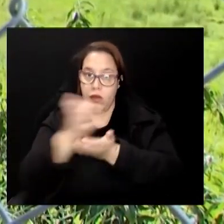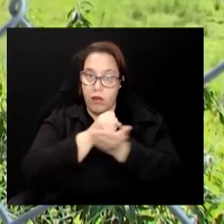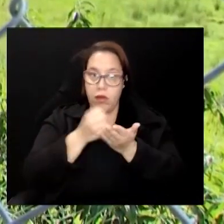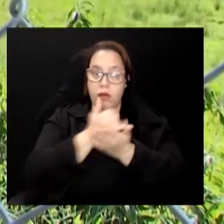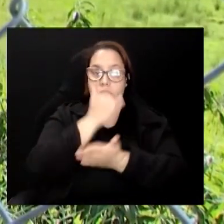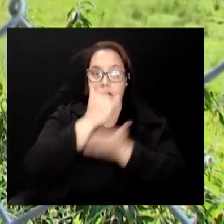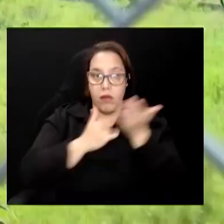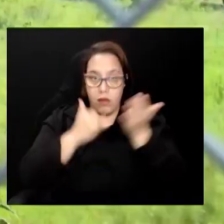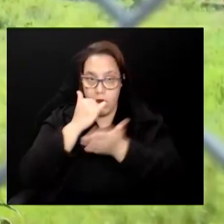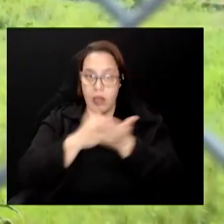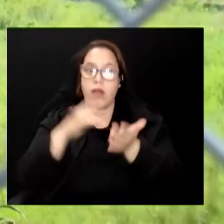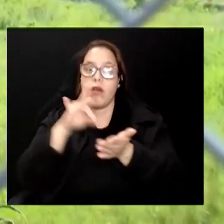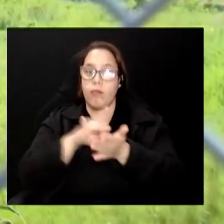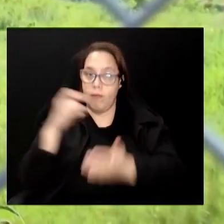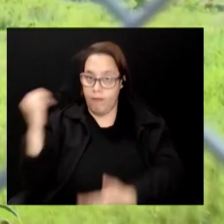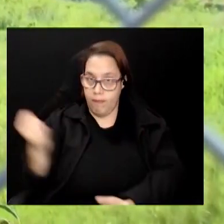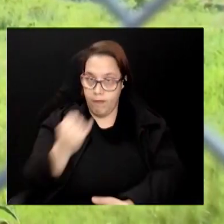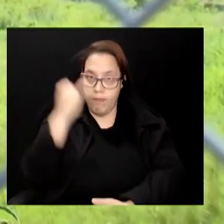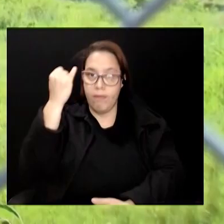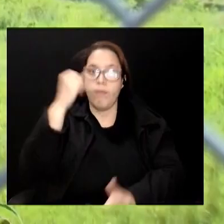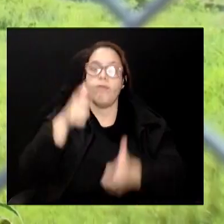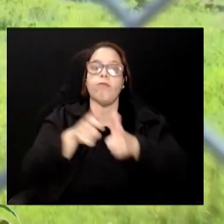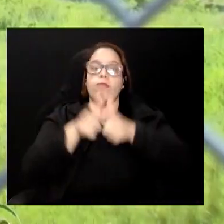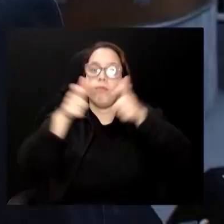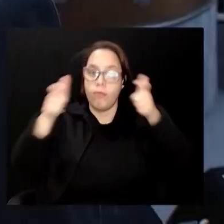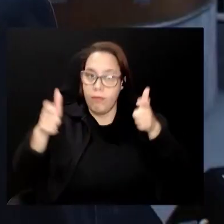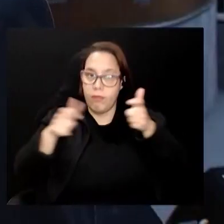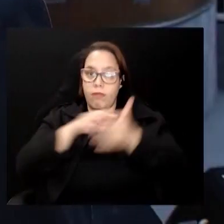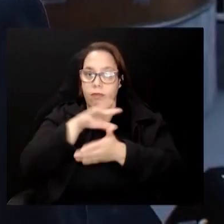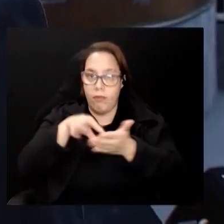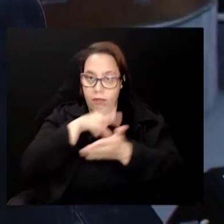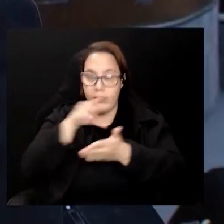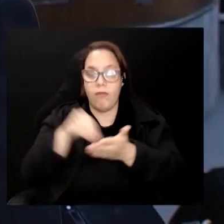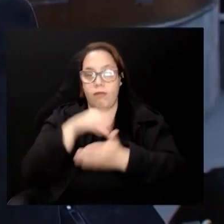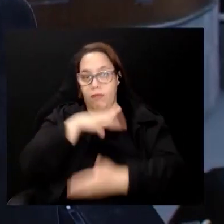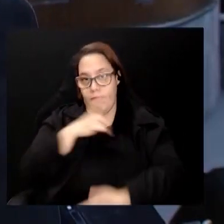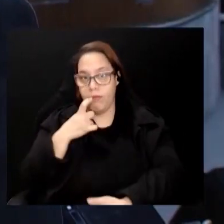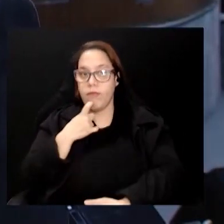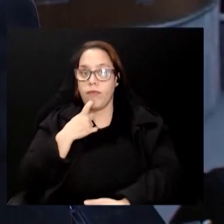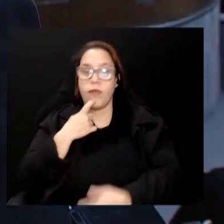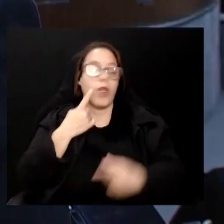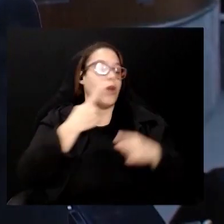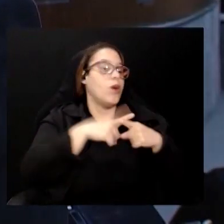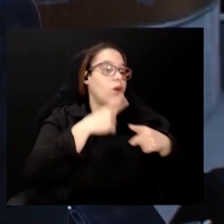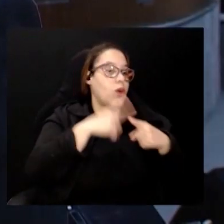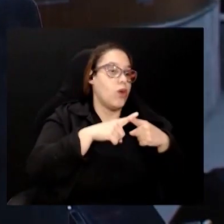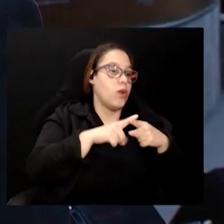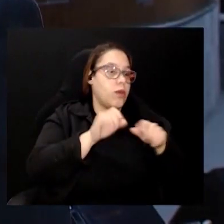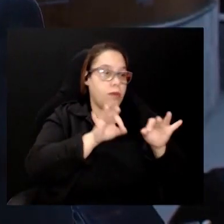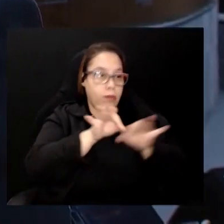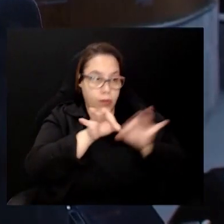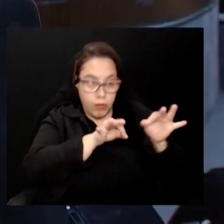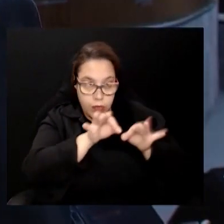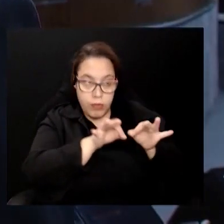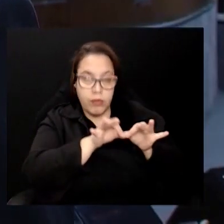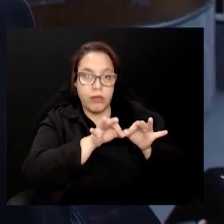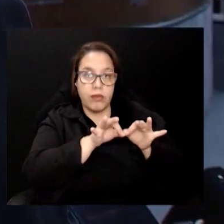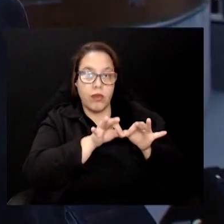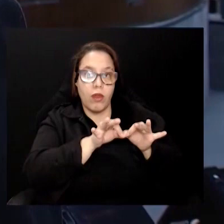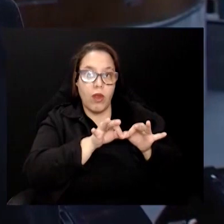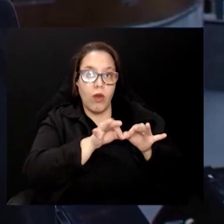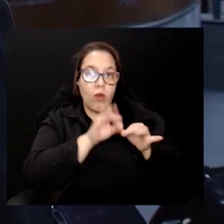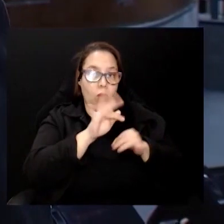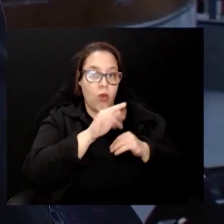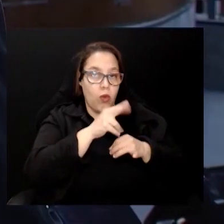essencial para o crescimento sustentável da cidade. Porque a regularização fundiária, resumidamente,